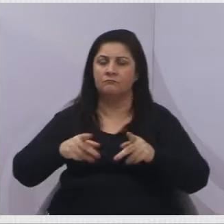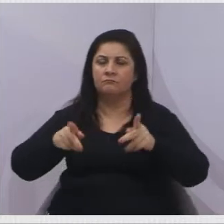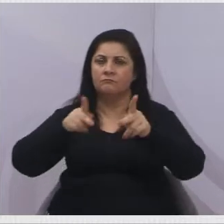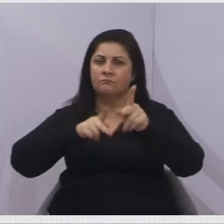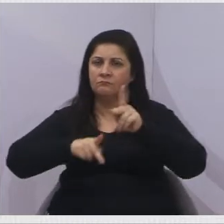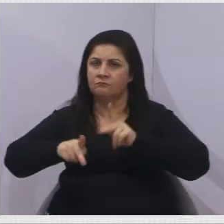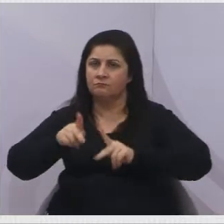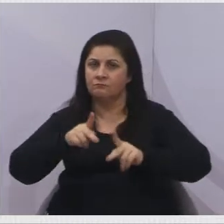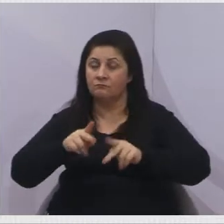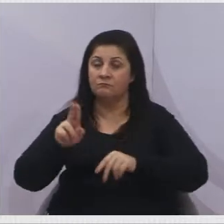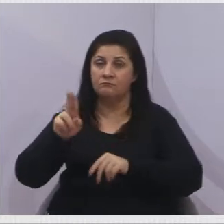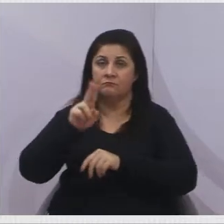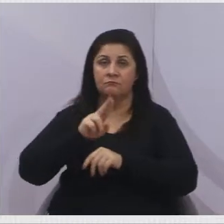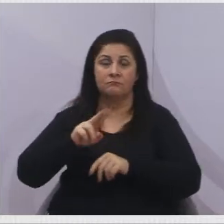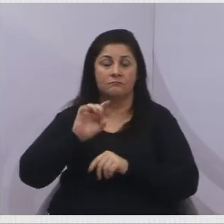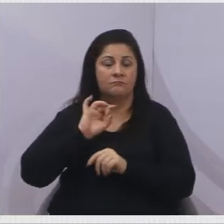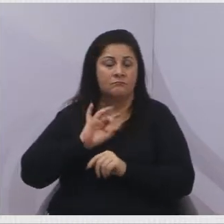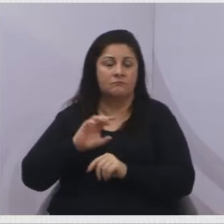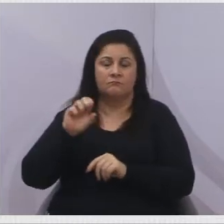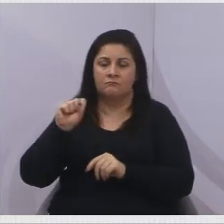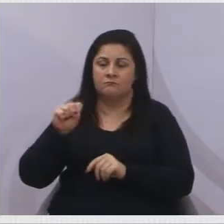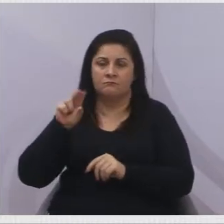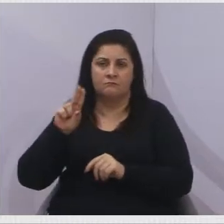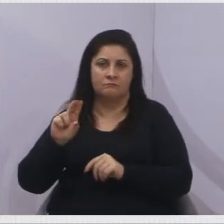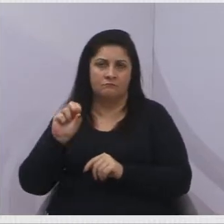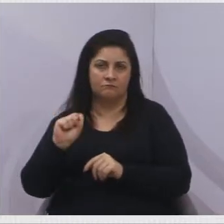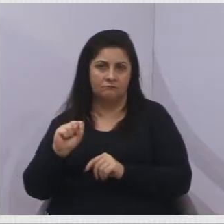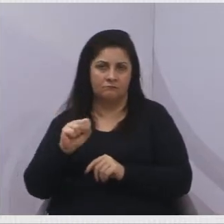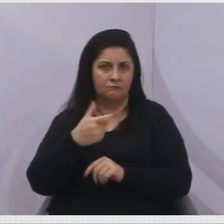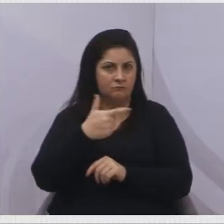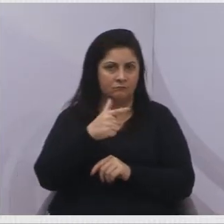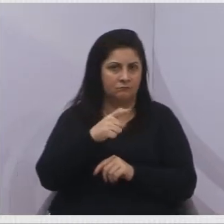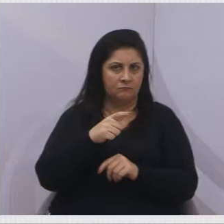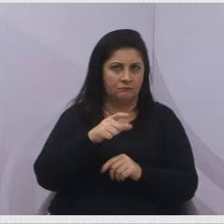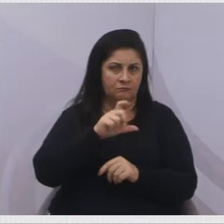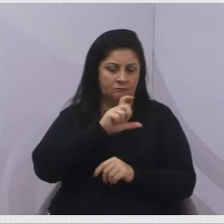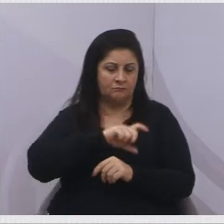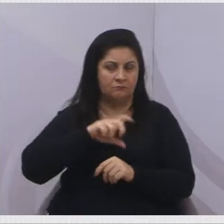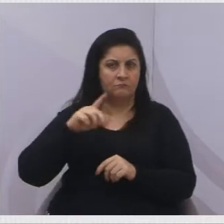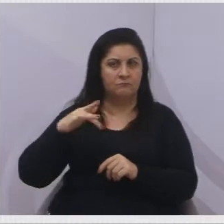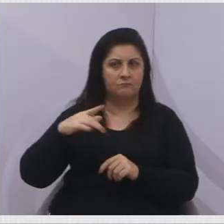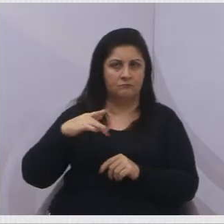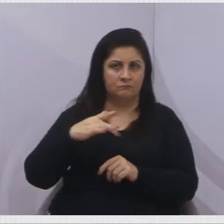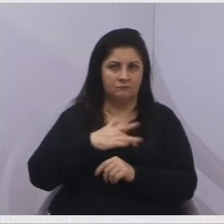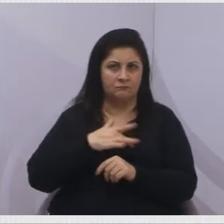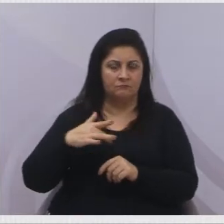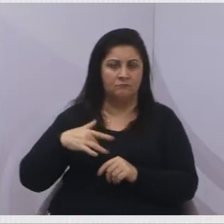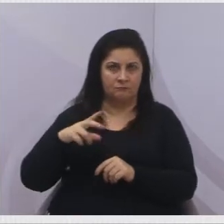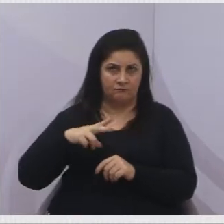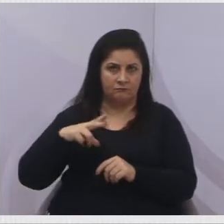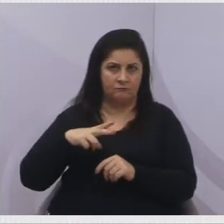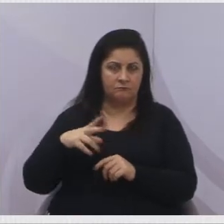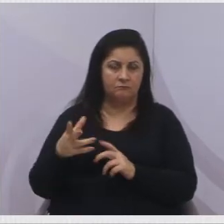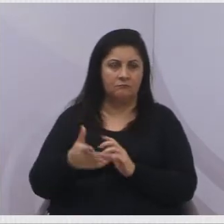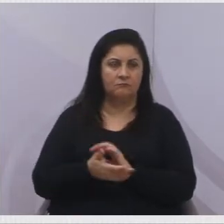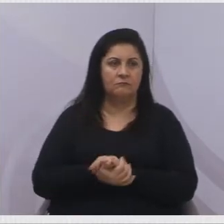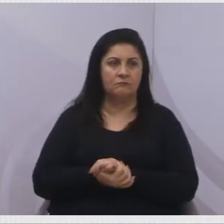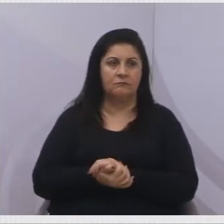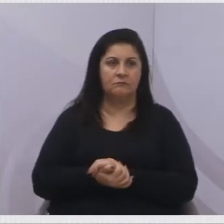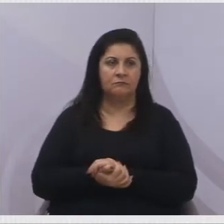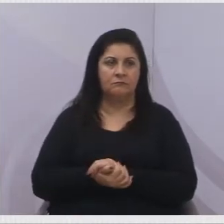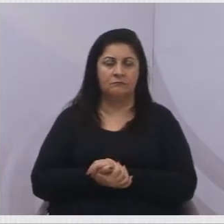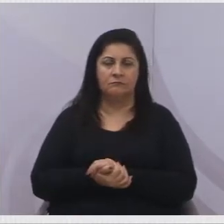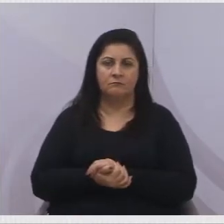depende exclusivamente do SUS, ou seja, que não está inserida na saúde suplementar, nós temos aí